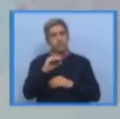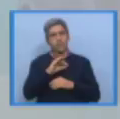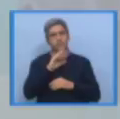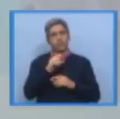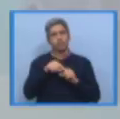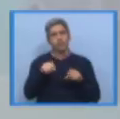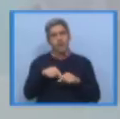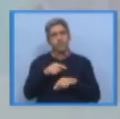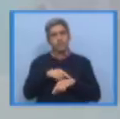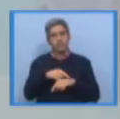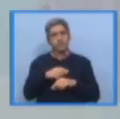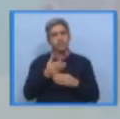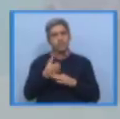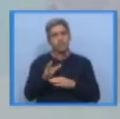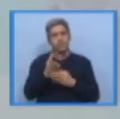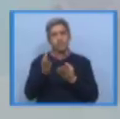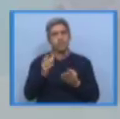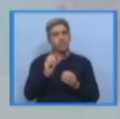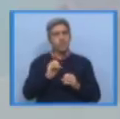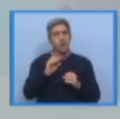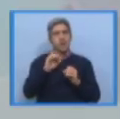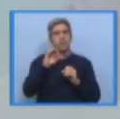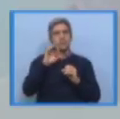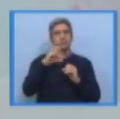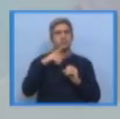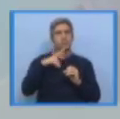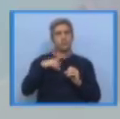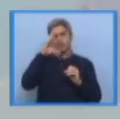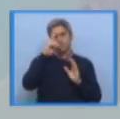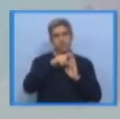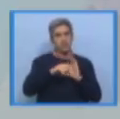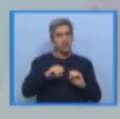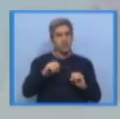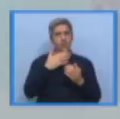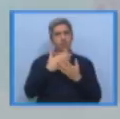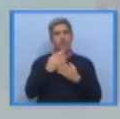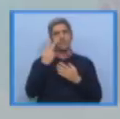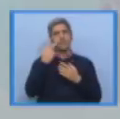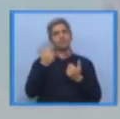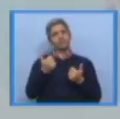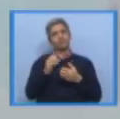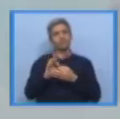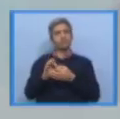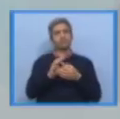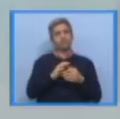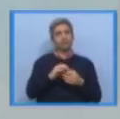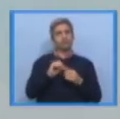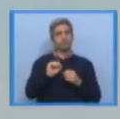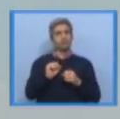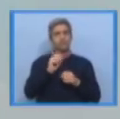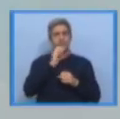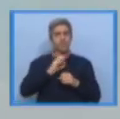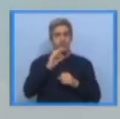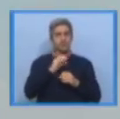mais espaço também para que as pessoas tenham esta vida também com os seus, não